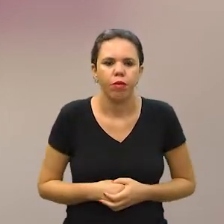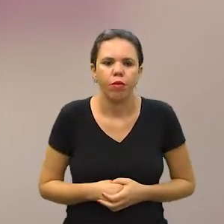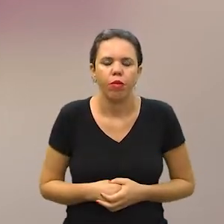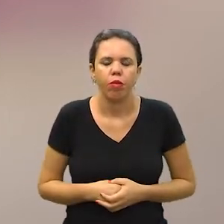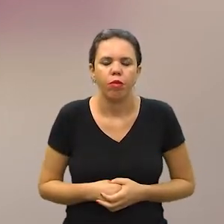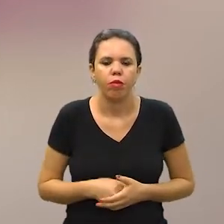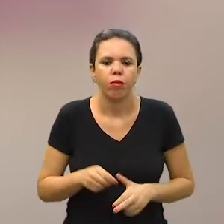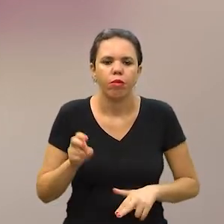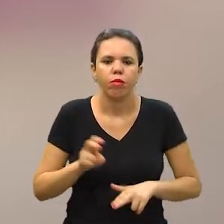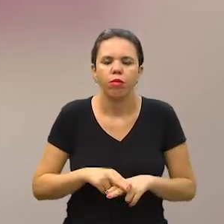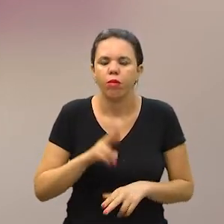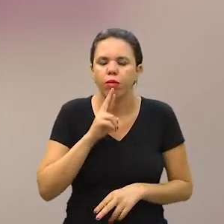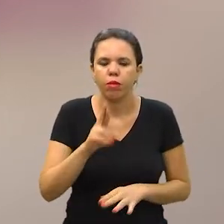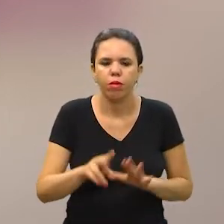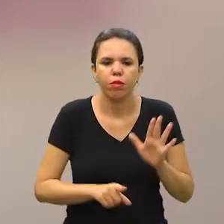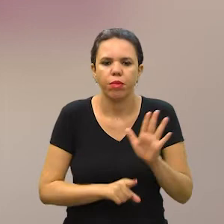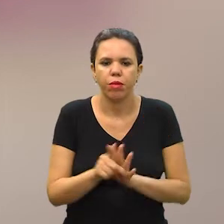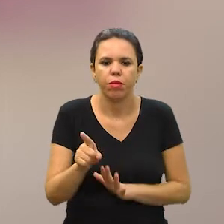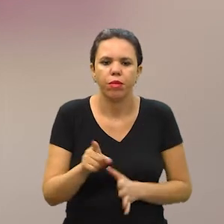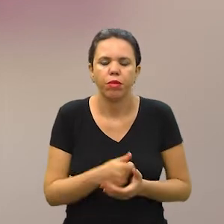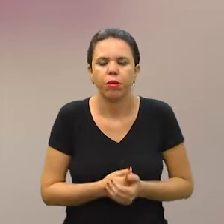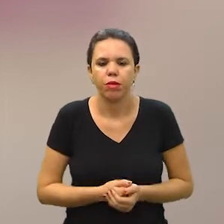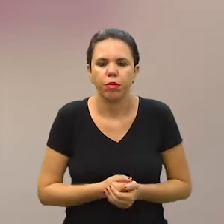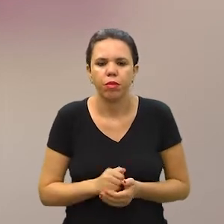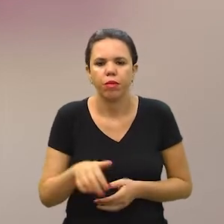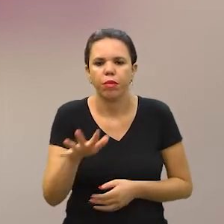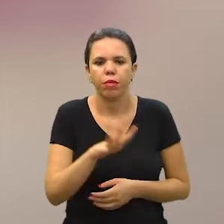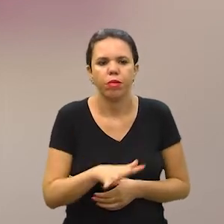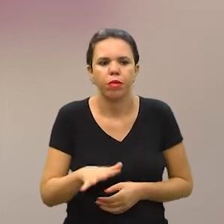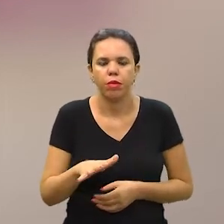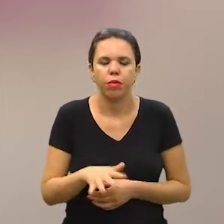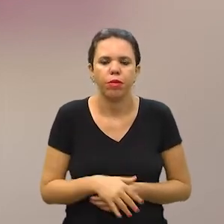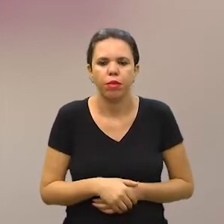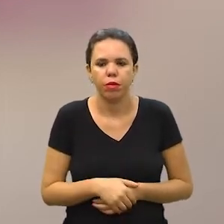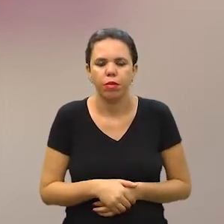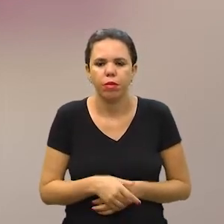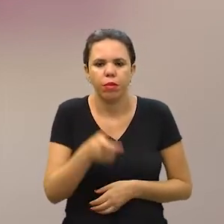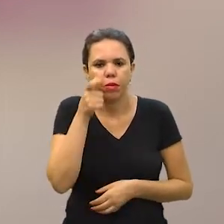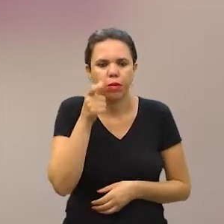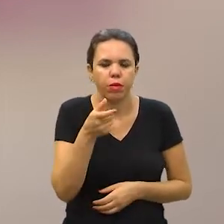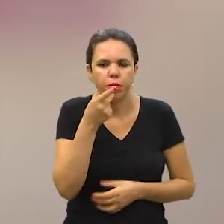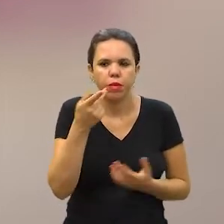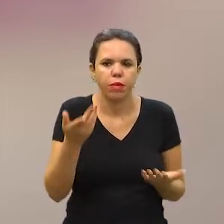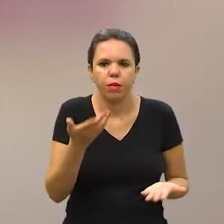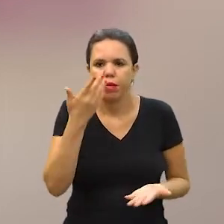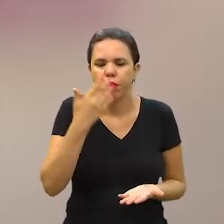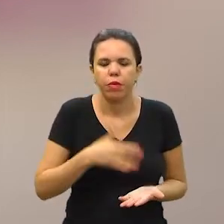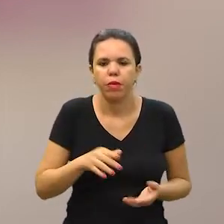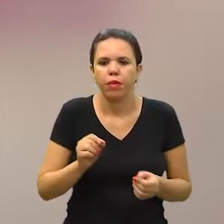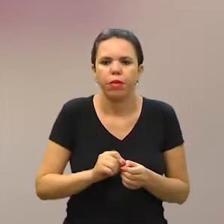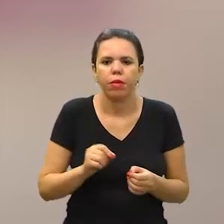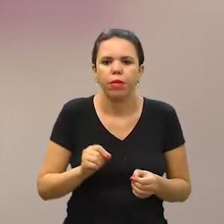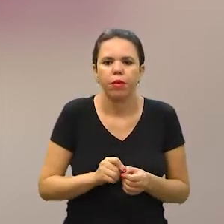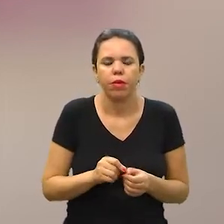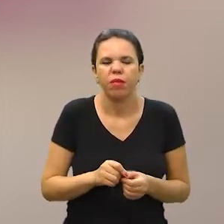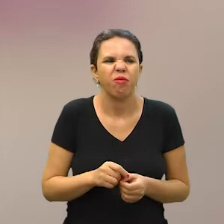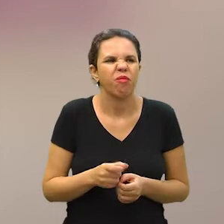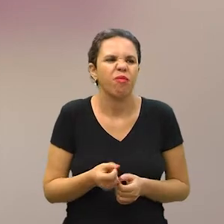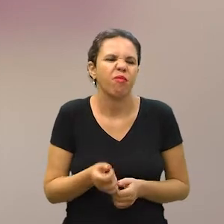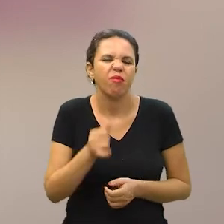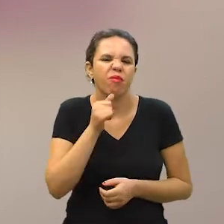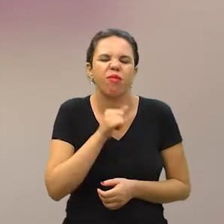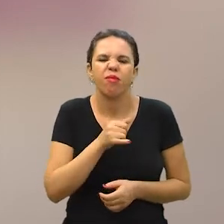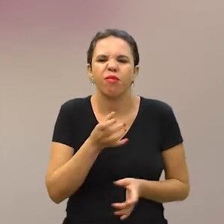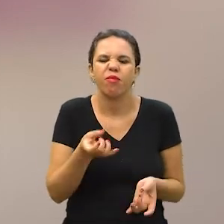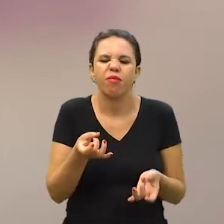né? Consegue sentar e responder perguntas, porque no geral a gente vê, igual eu te falei antes, né? Que as crianças fazem muitas vezes no chute, que é